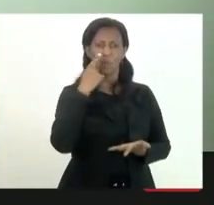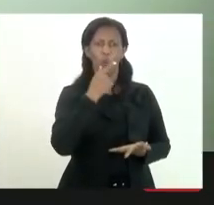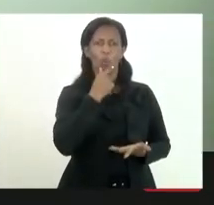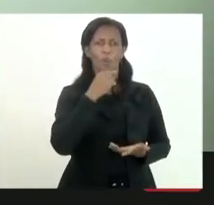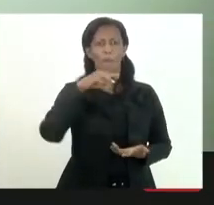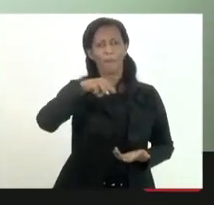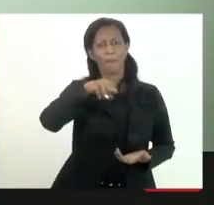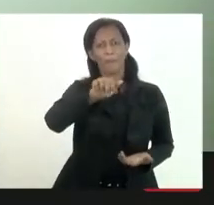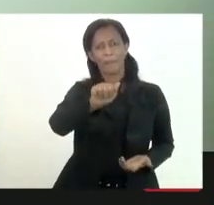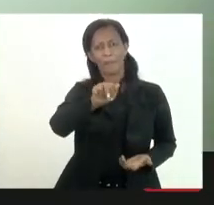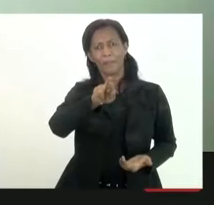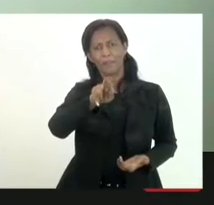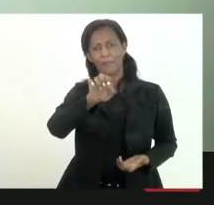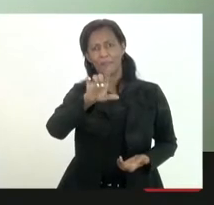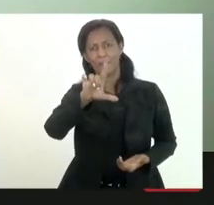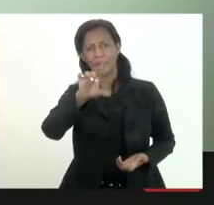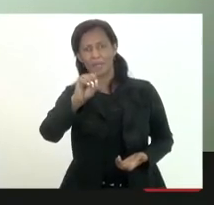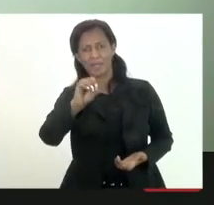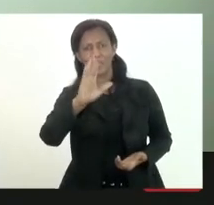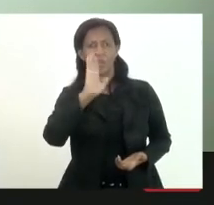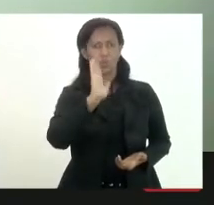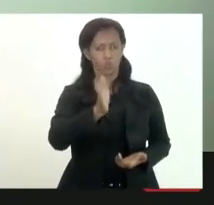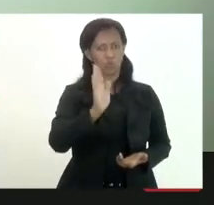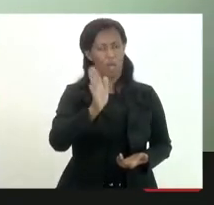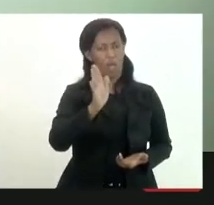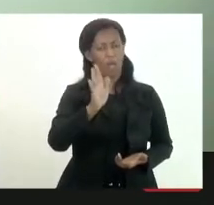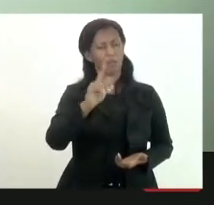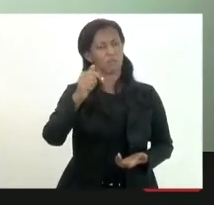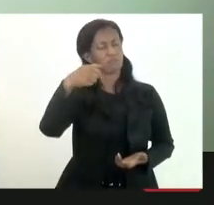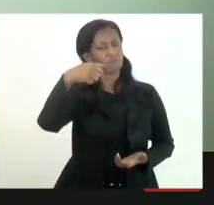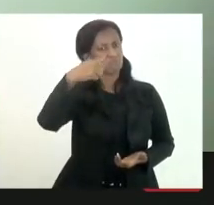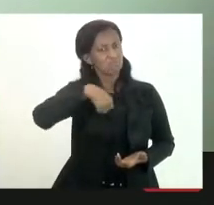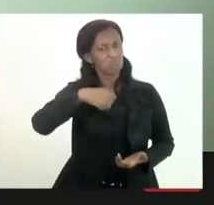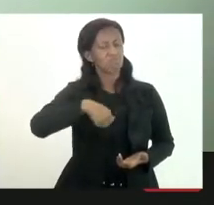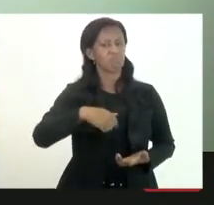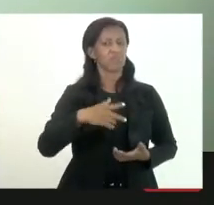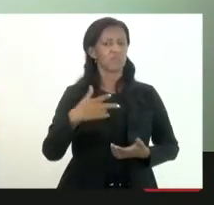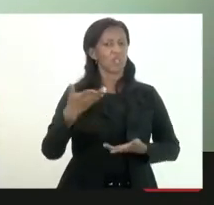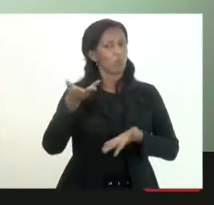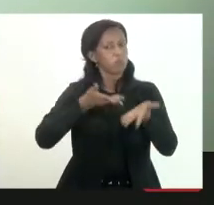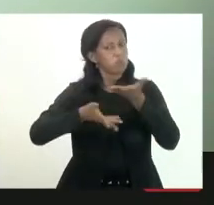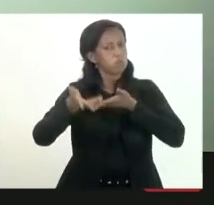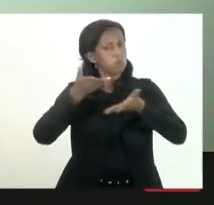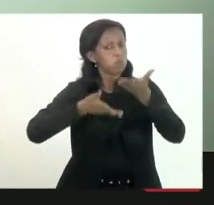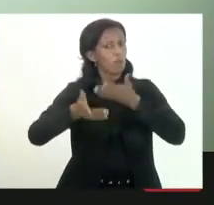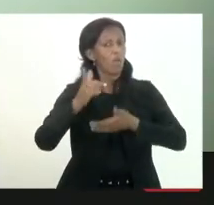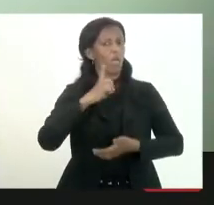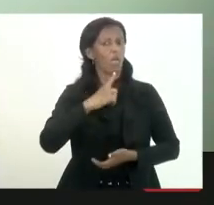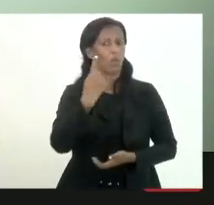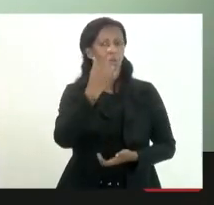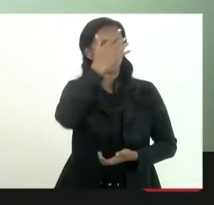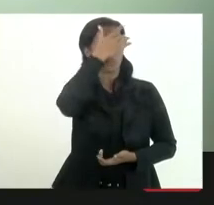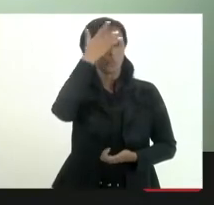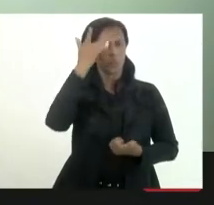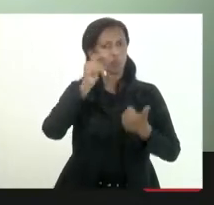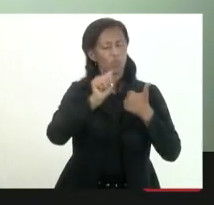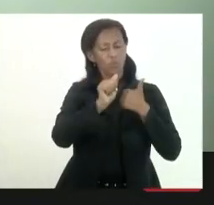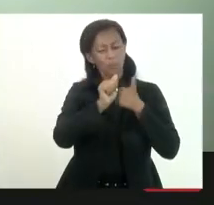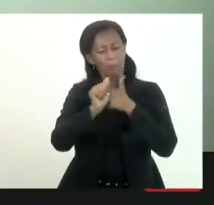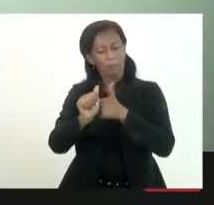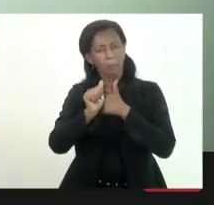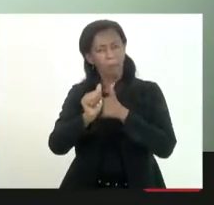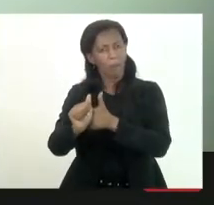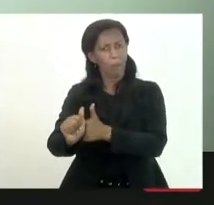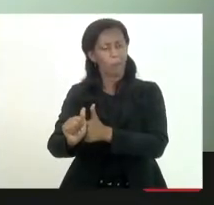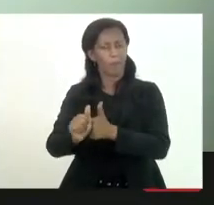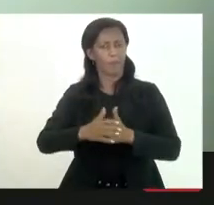já esteve conosco, já foi nosso expositor e é também uma das pessoas que acompanha a questão do racismo religioso.